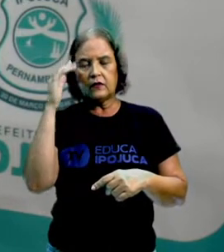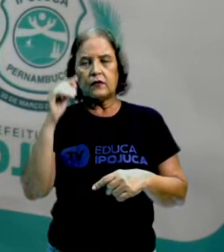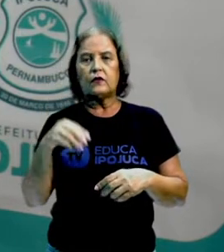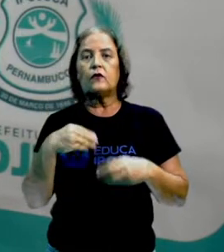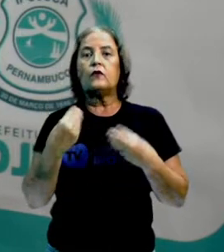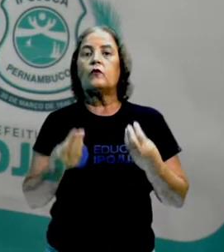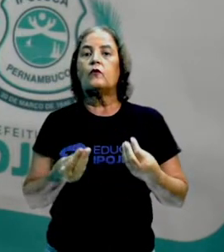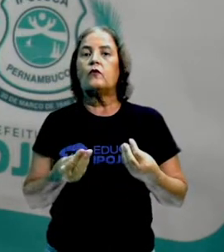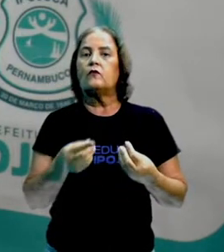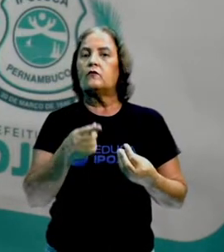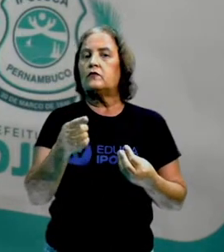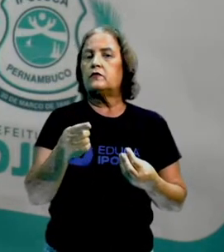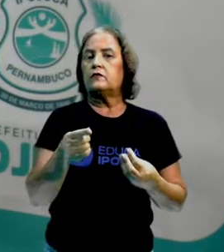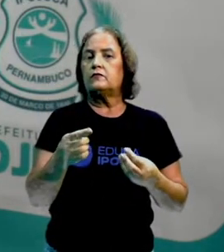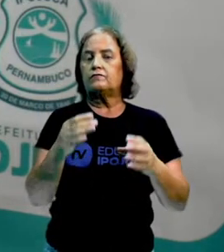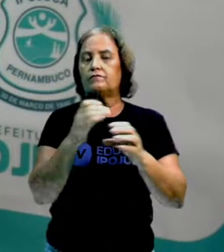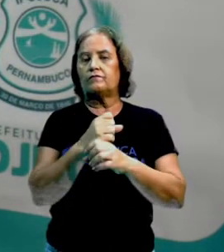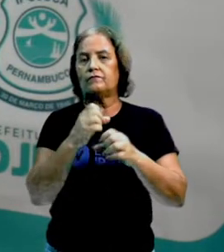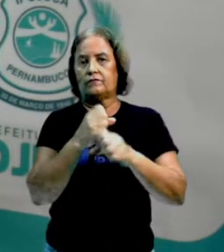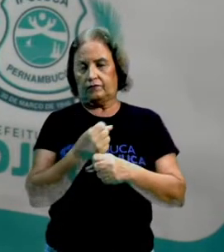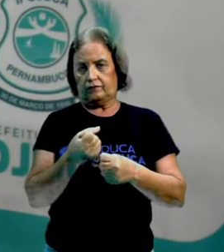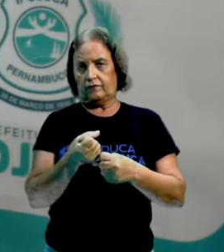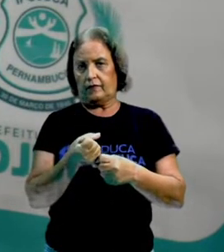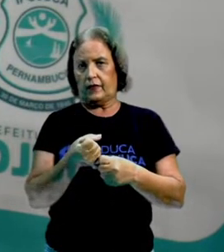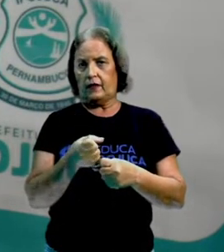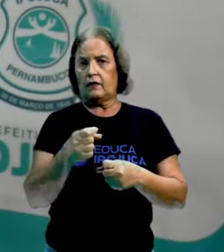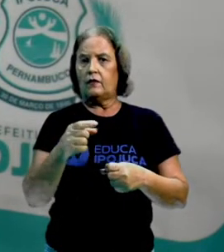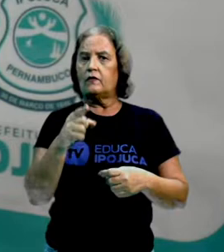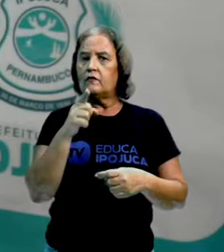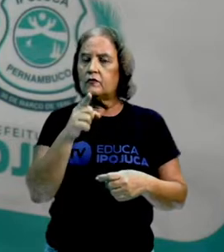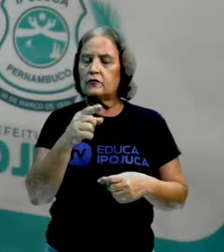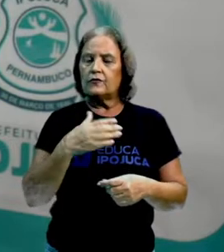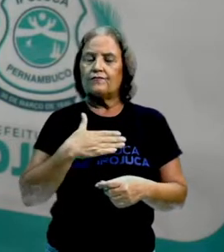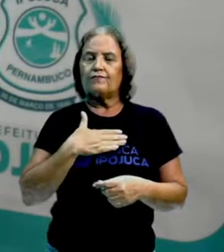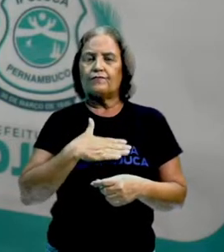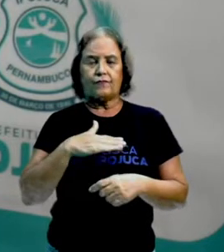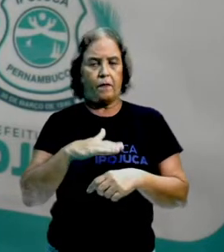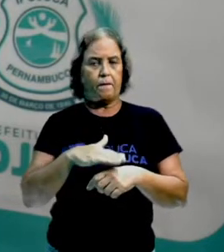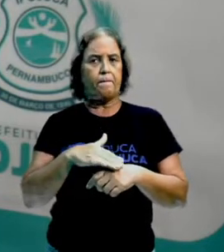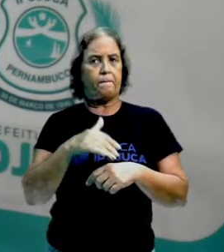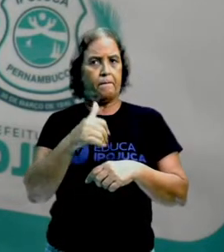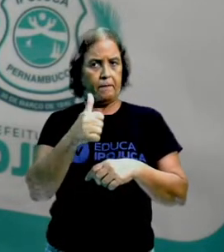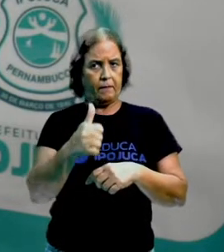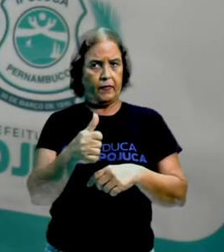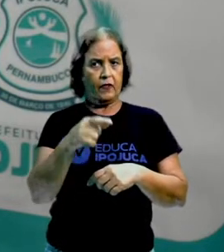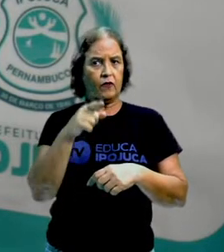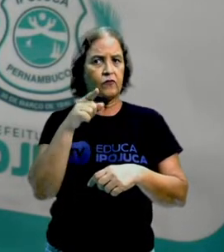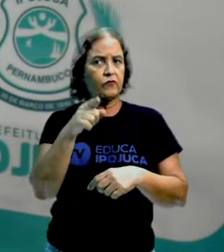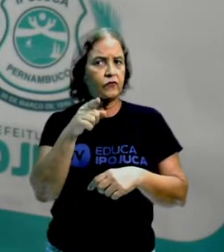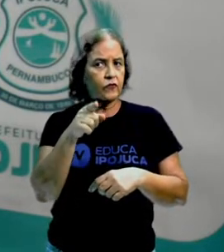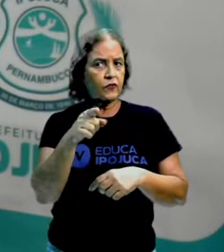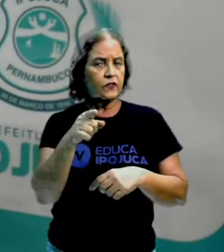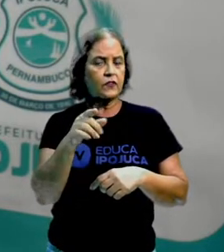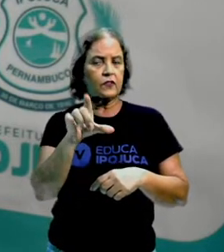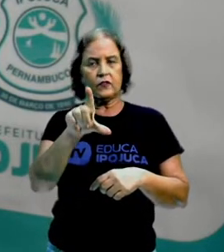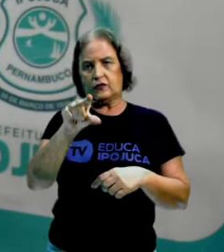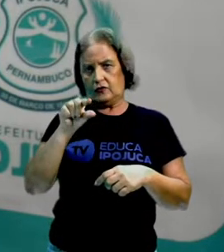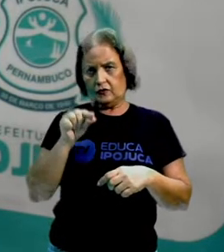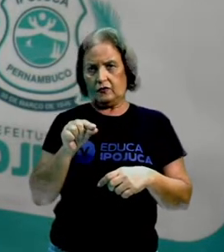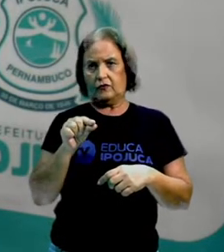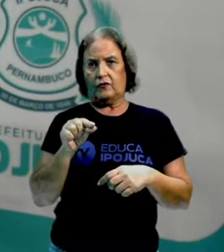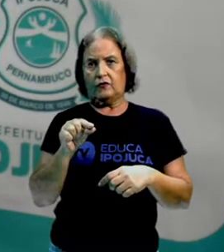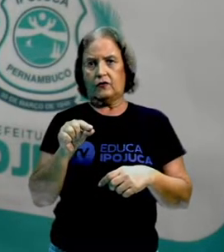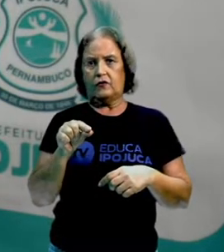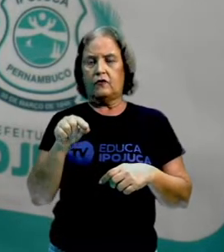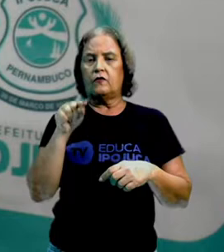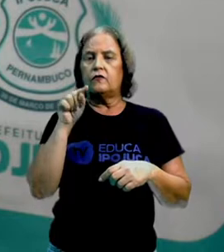mais confortável de calcular. É aquela que você se sente bem, não é a que ninguém lhe determina. Você pode fazer um processo de adição,